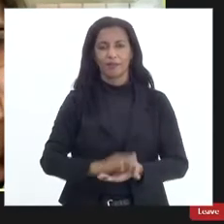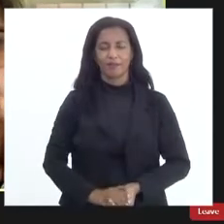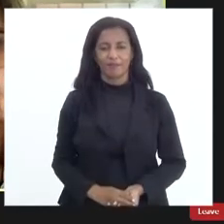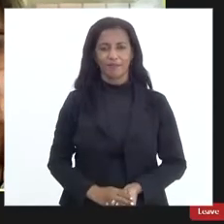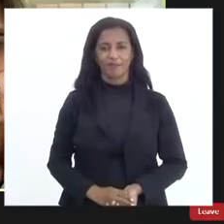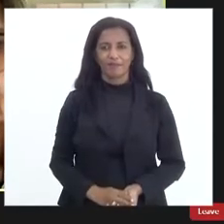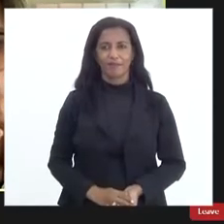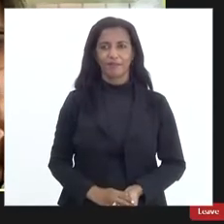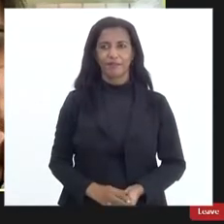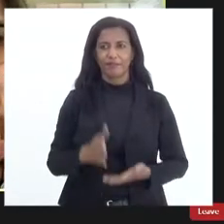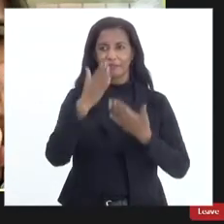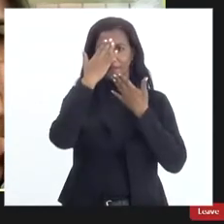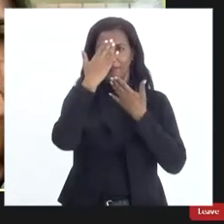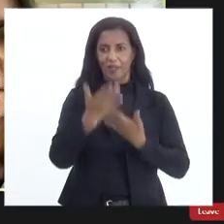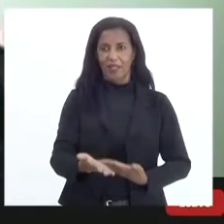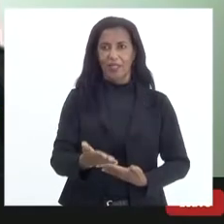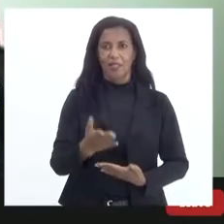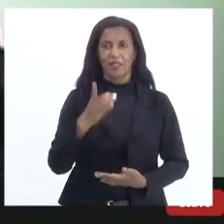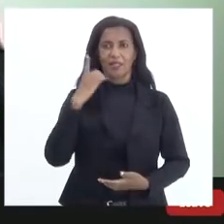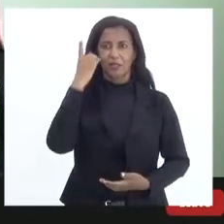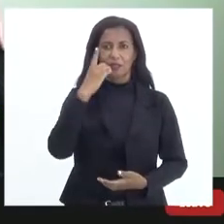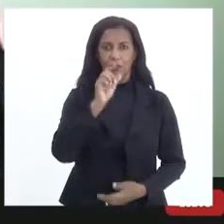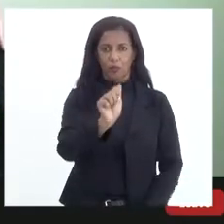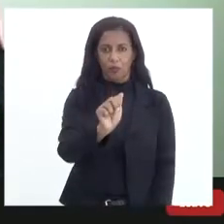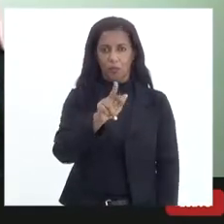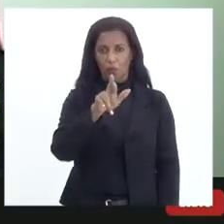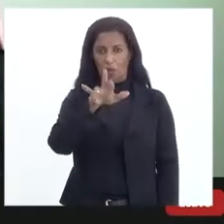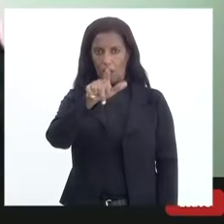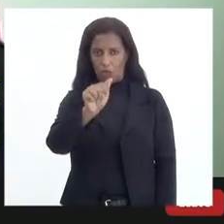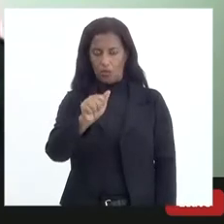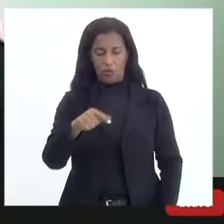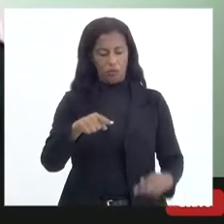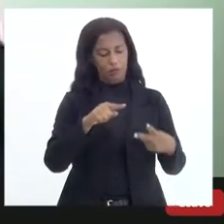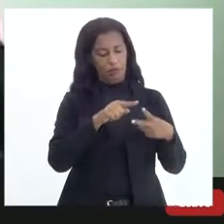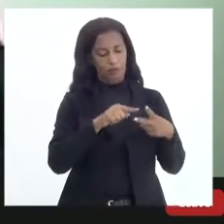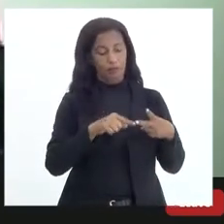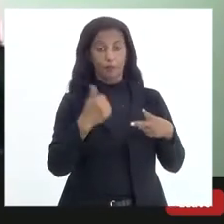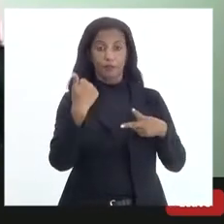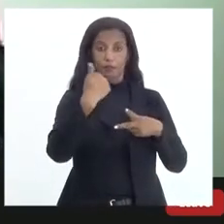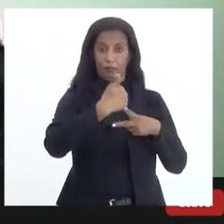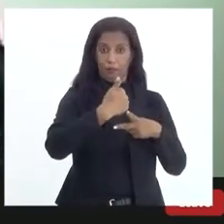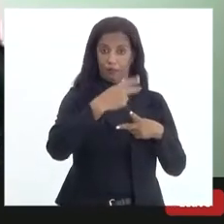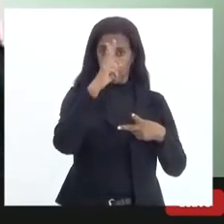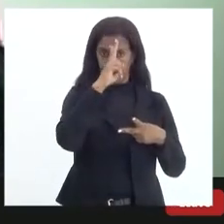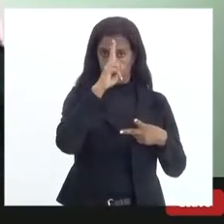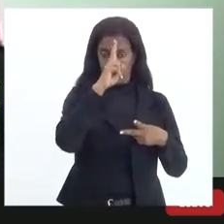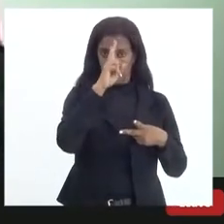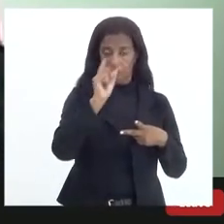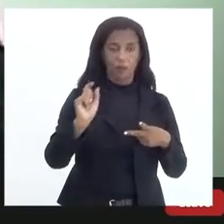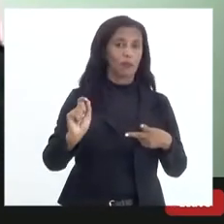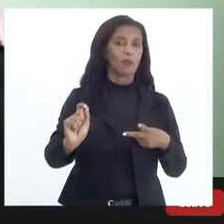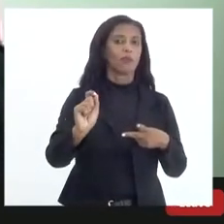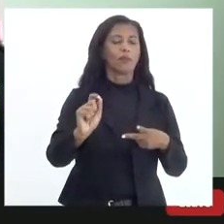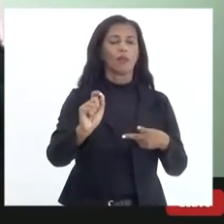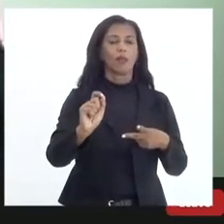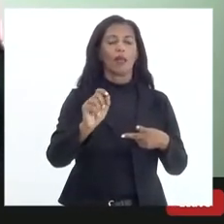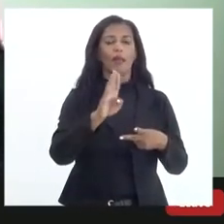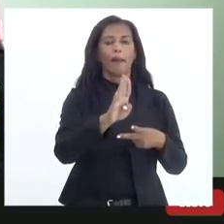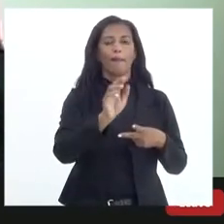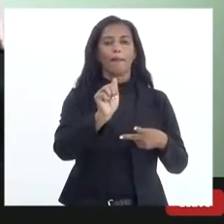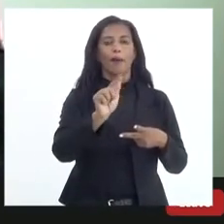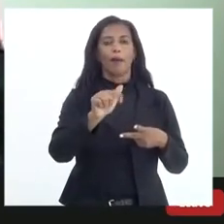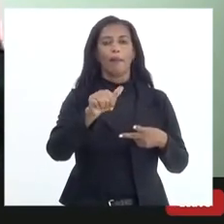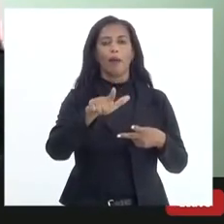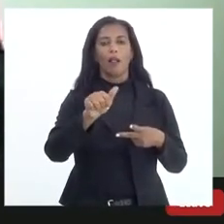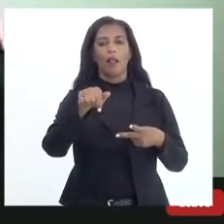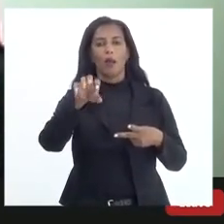Agradecendo ao deputado Átila Nunes, eu queria fazer duas ponderações. Primeiro, lembrar aqui o que o Babalaô Ivanir